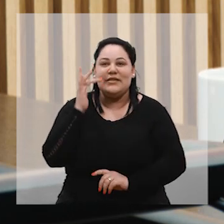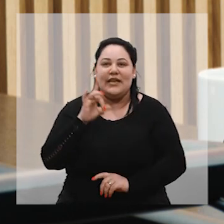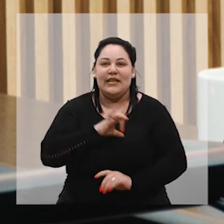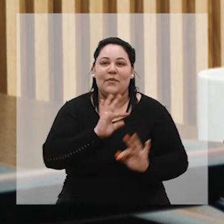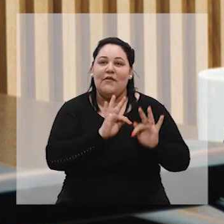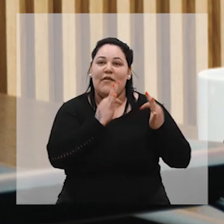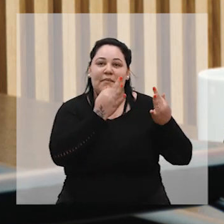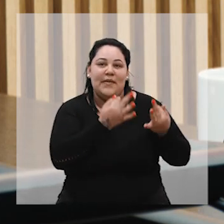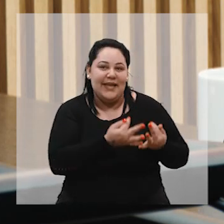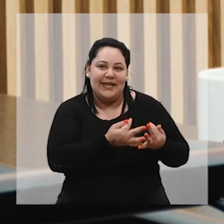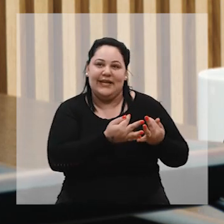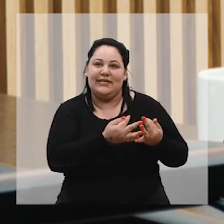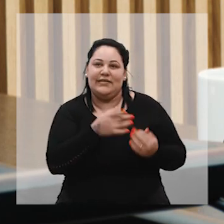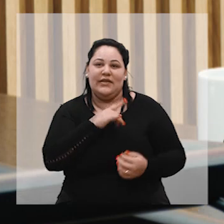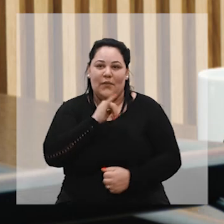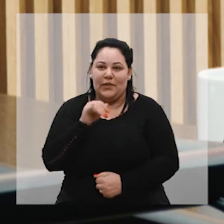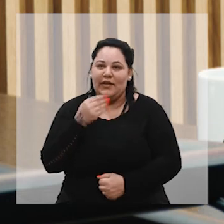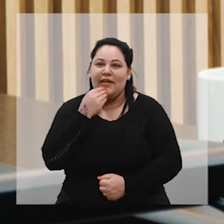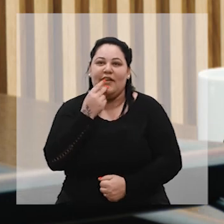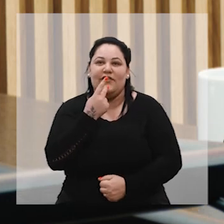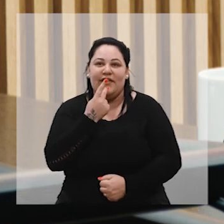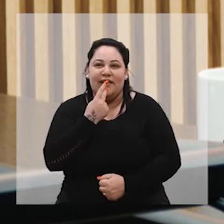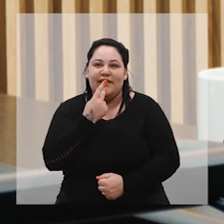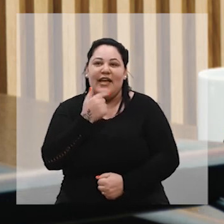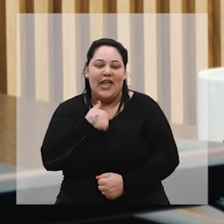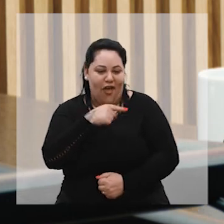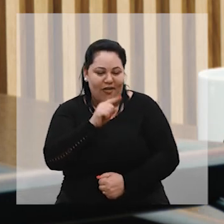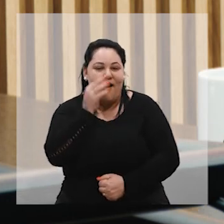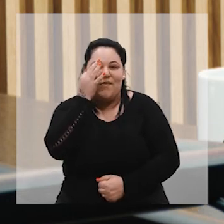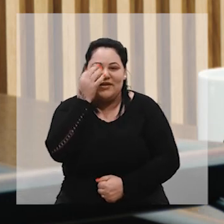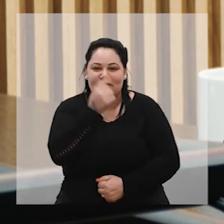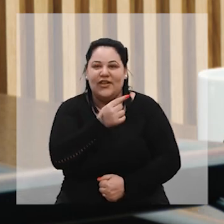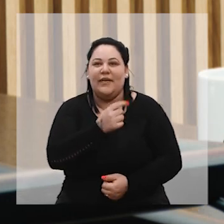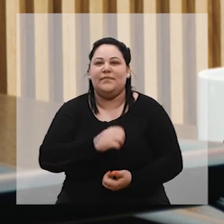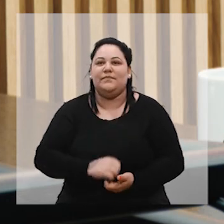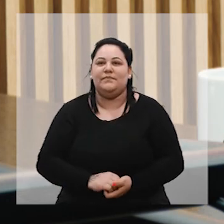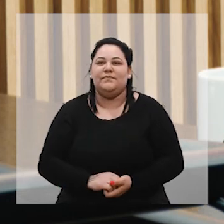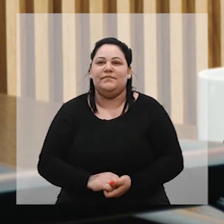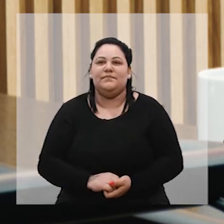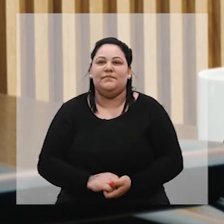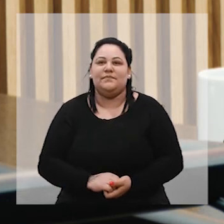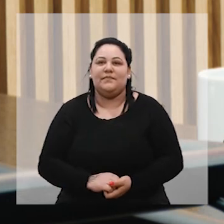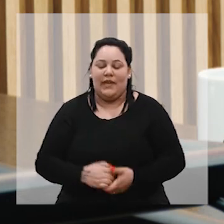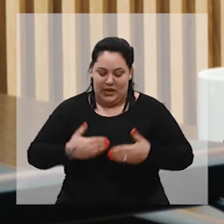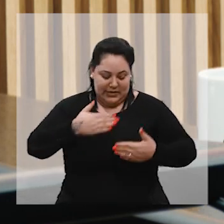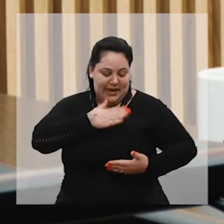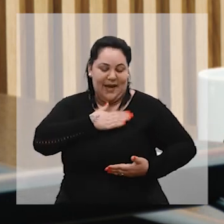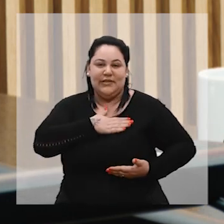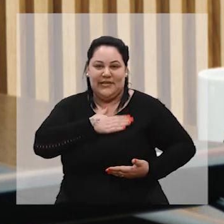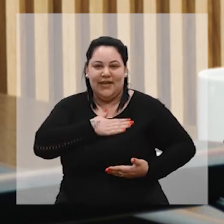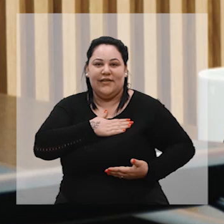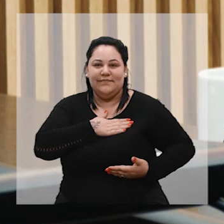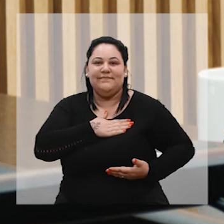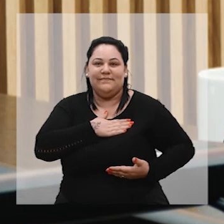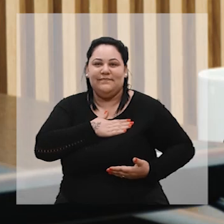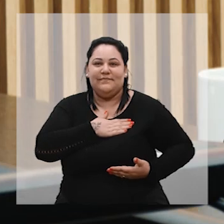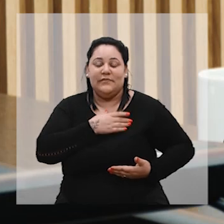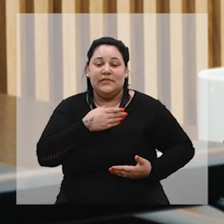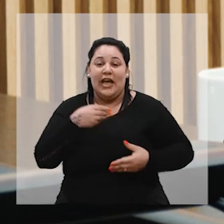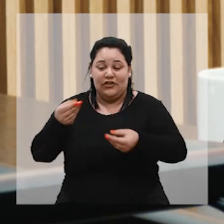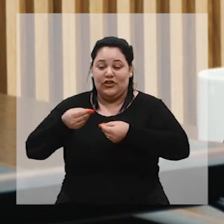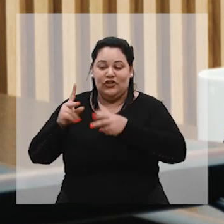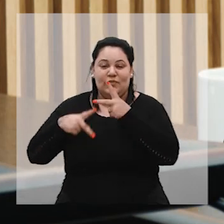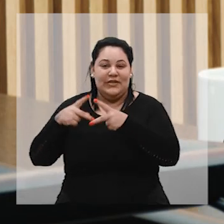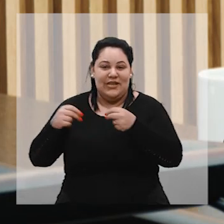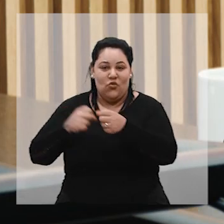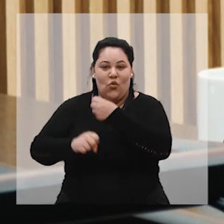pouco, sei lá, cara, ter uma família e tu ter a oportunidade de falar assim, ó, eu tava lá. Essa camiseta, essa que eu tô vestindo